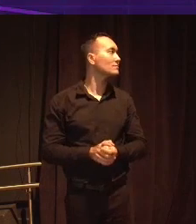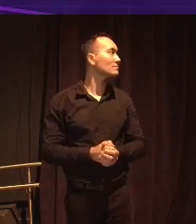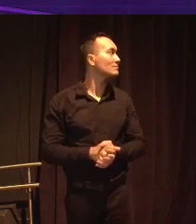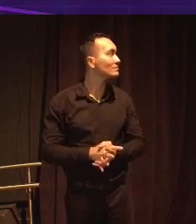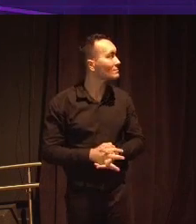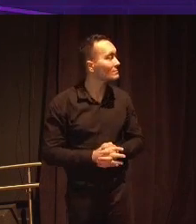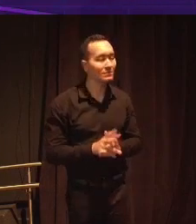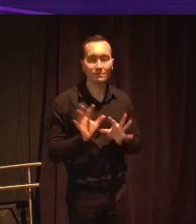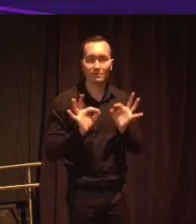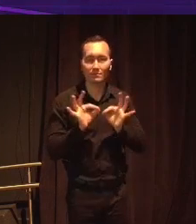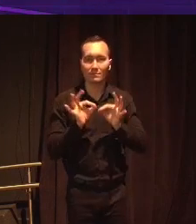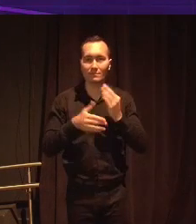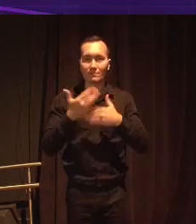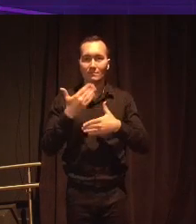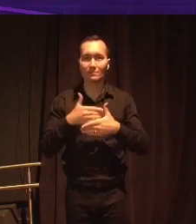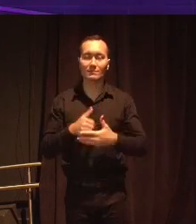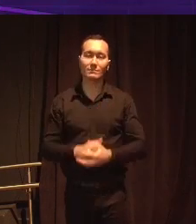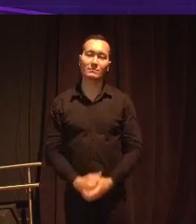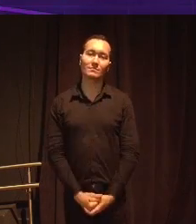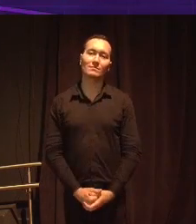Opa!